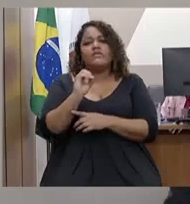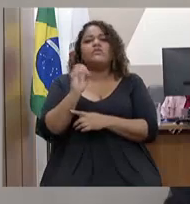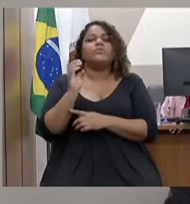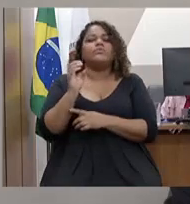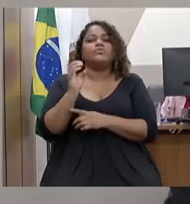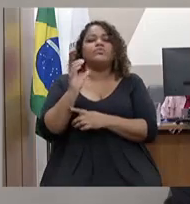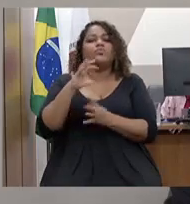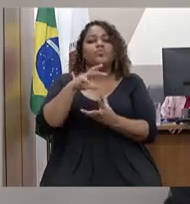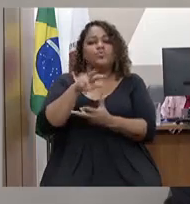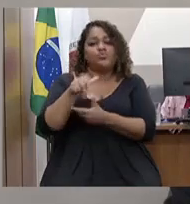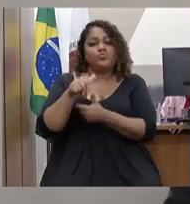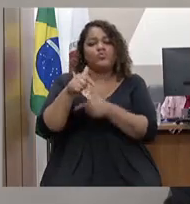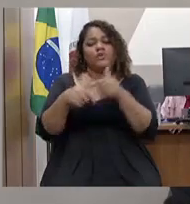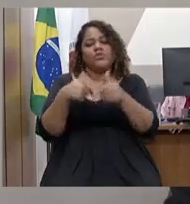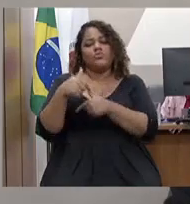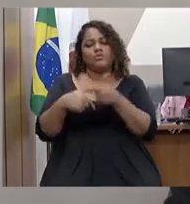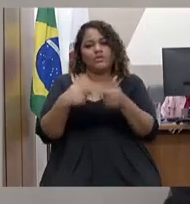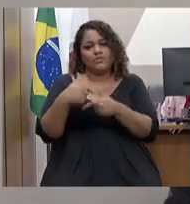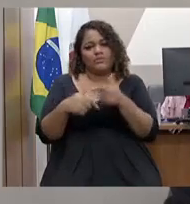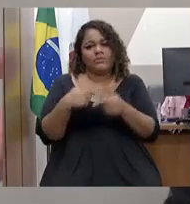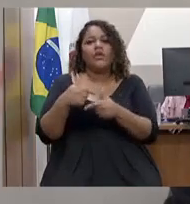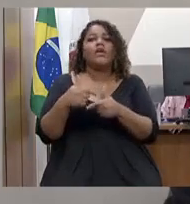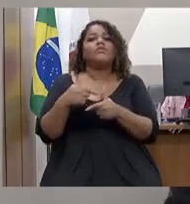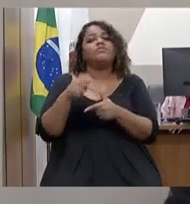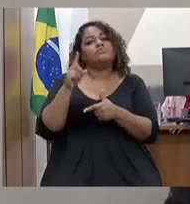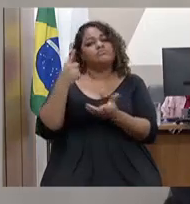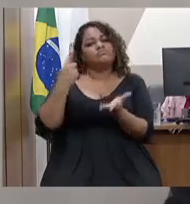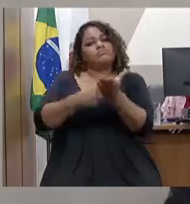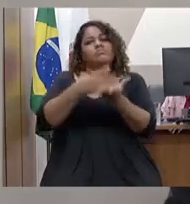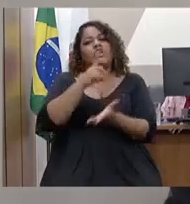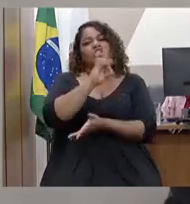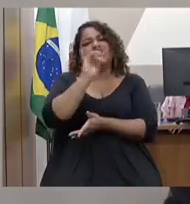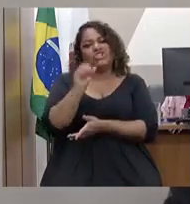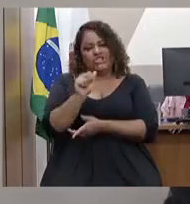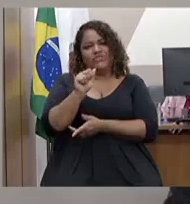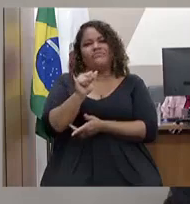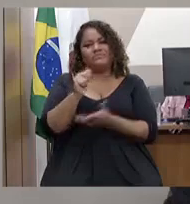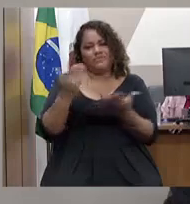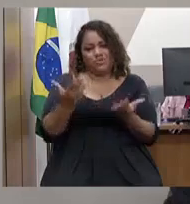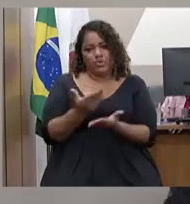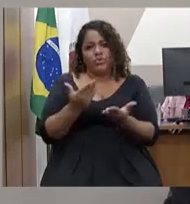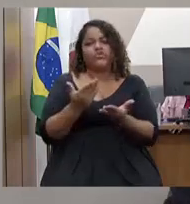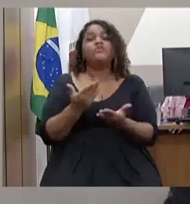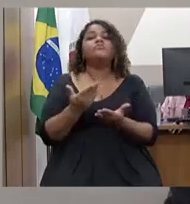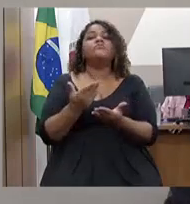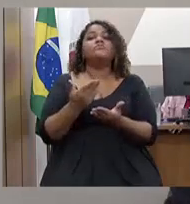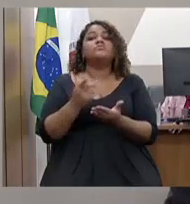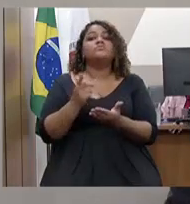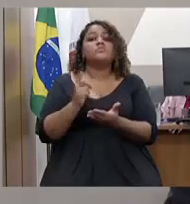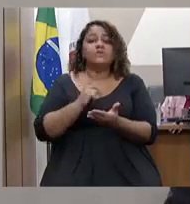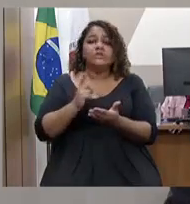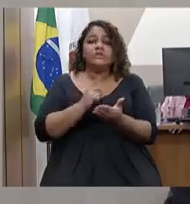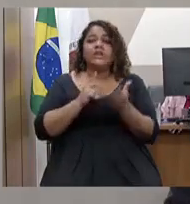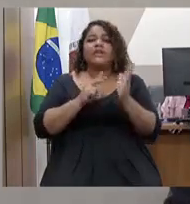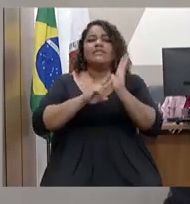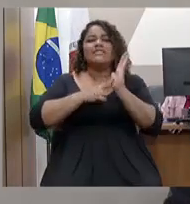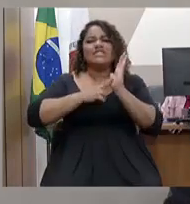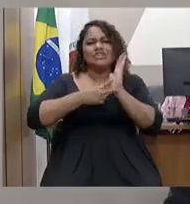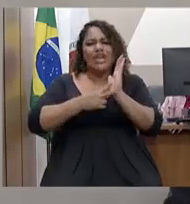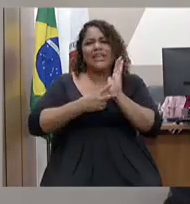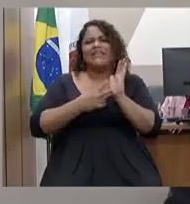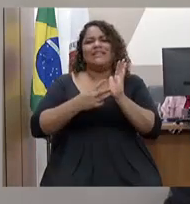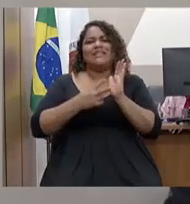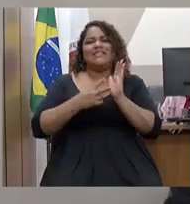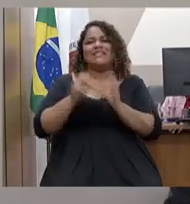extremamente importante a gente fica muito satisfeito que vários sindicalistas trabalhadores puderam tá vendo aqui hoje né